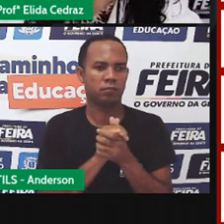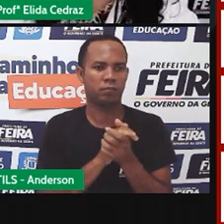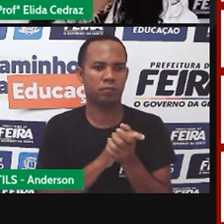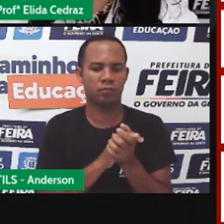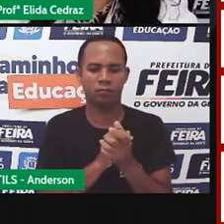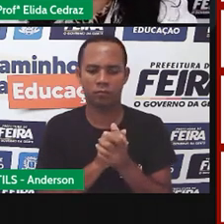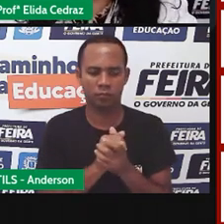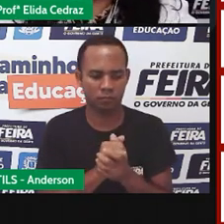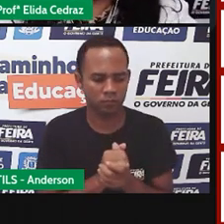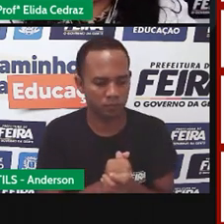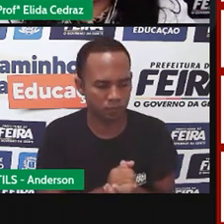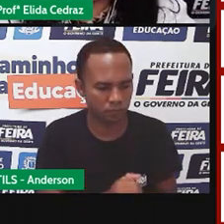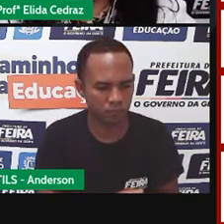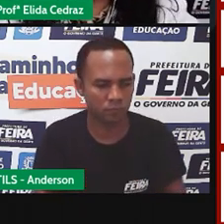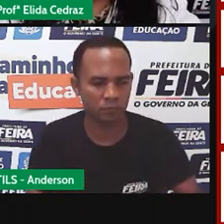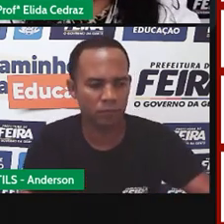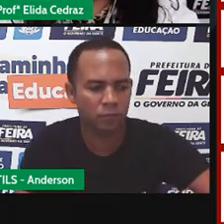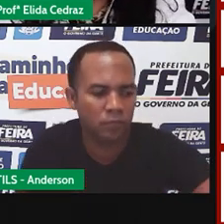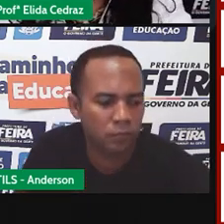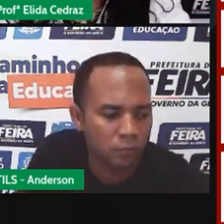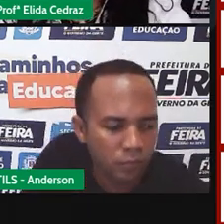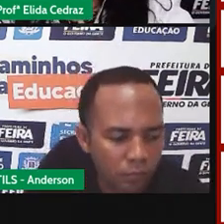Anderson, me empresta um guardanapo desse, Anderson?